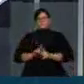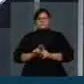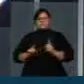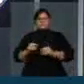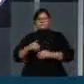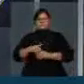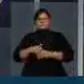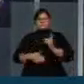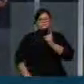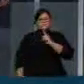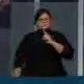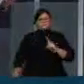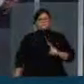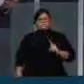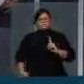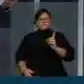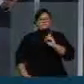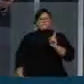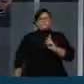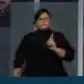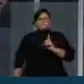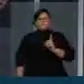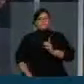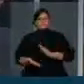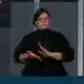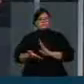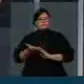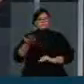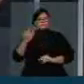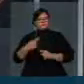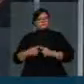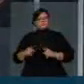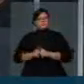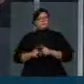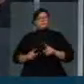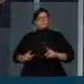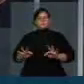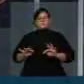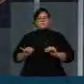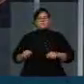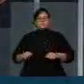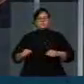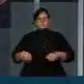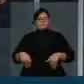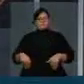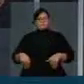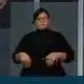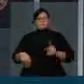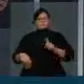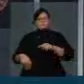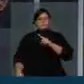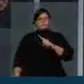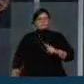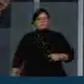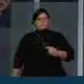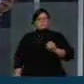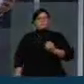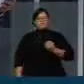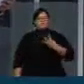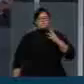veto. E, para finalizar, o veto também, o veto total de número 30, o